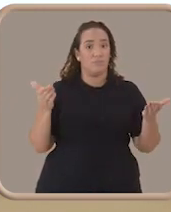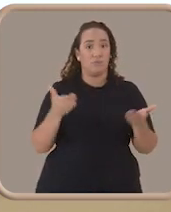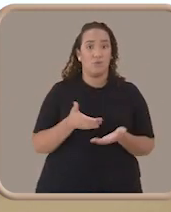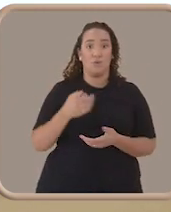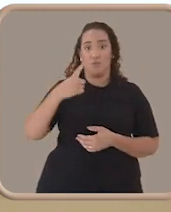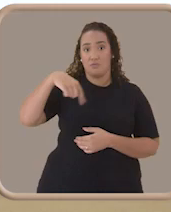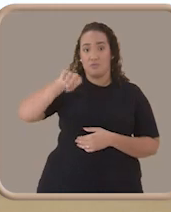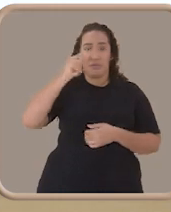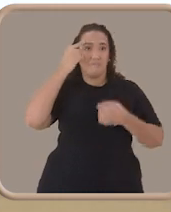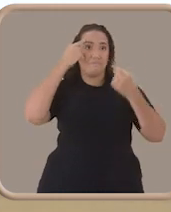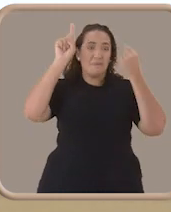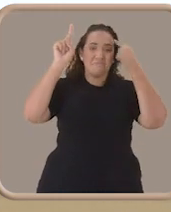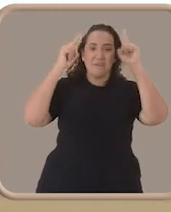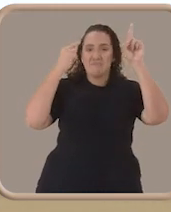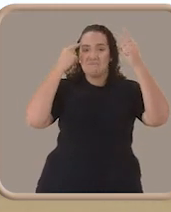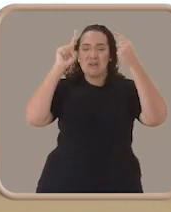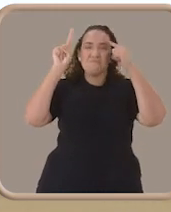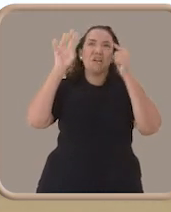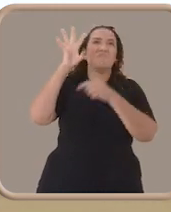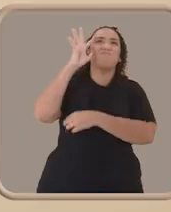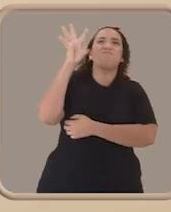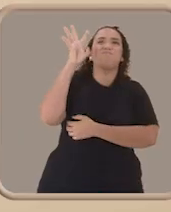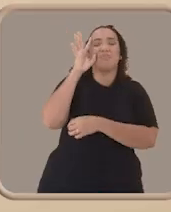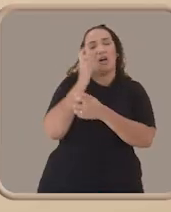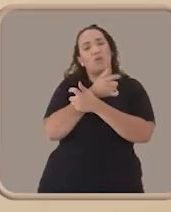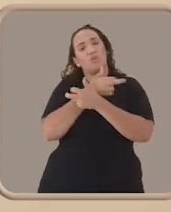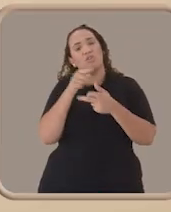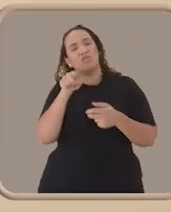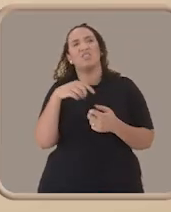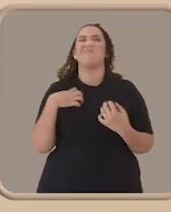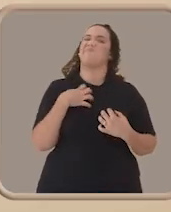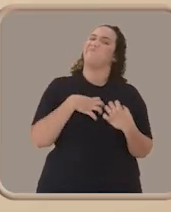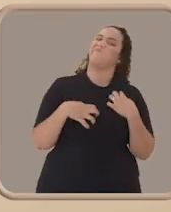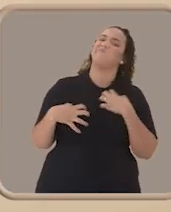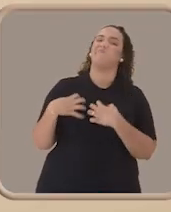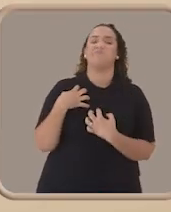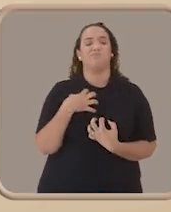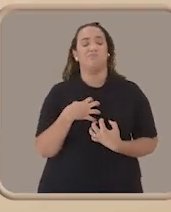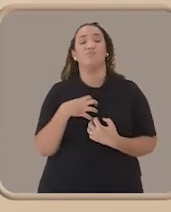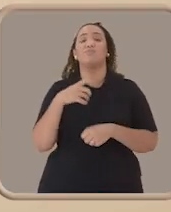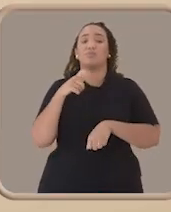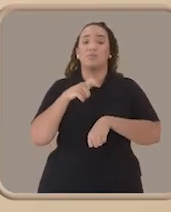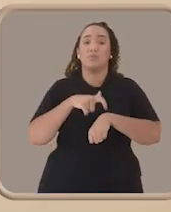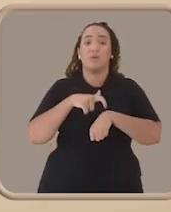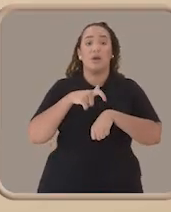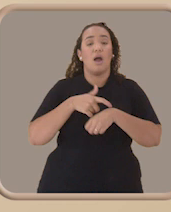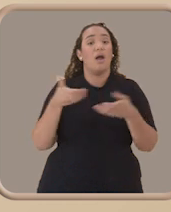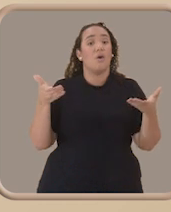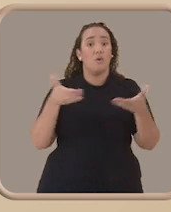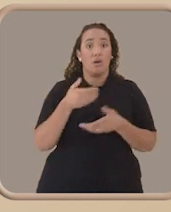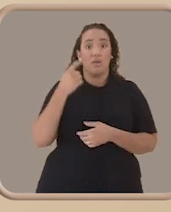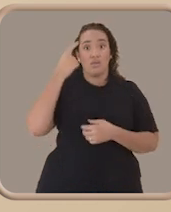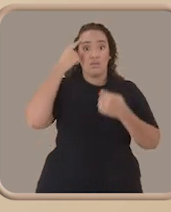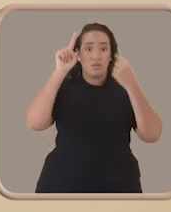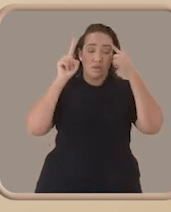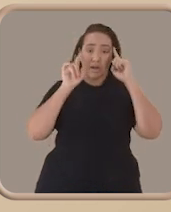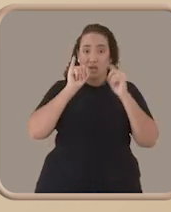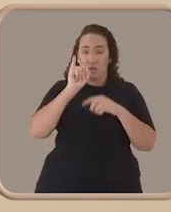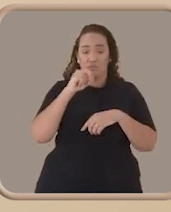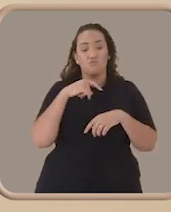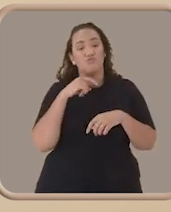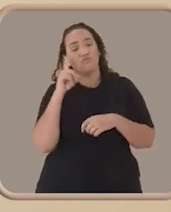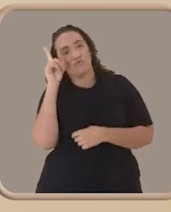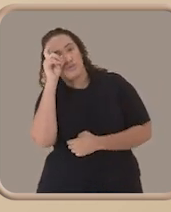a criatividade e pensar em alguma coisa que tenha te incomodado. Eu vou te dar algumas ideias caso você sinta